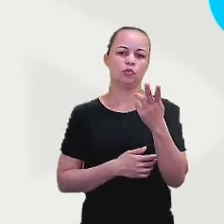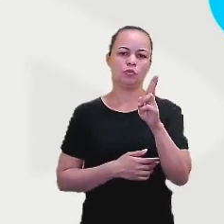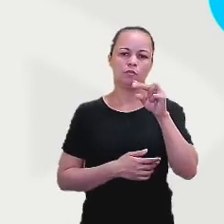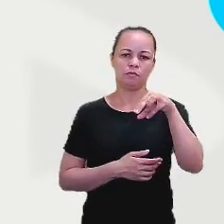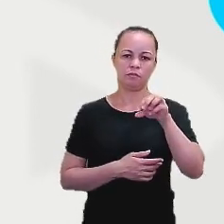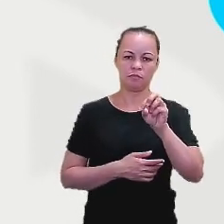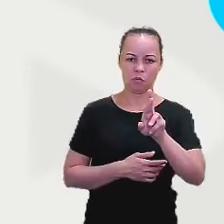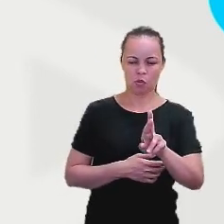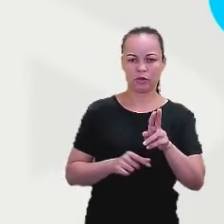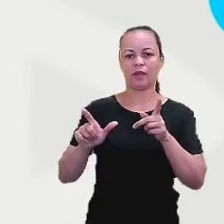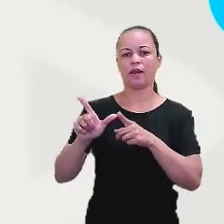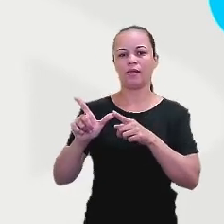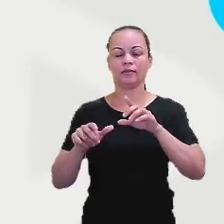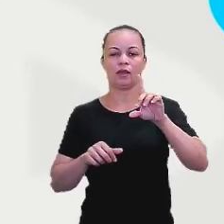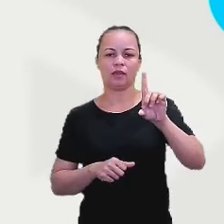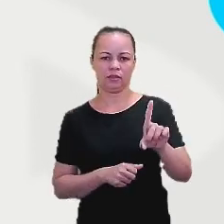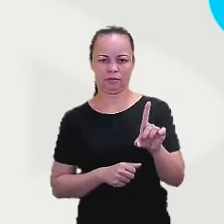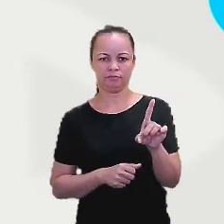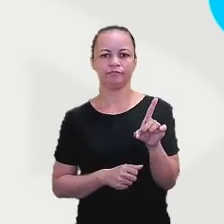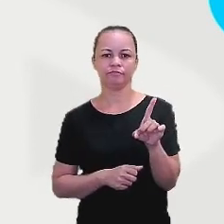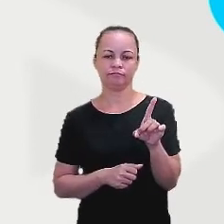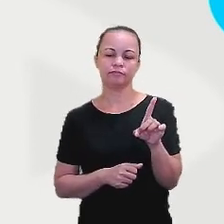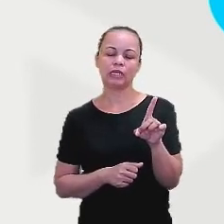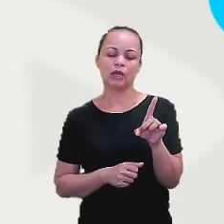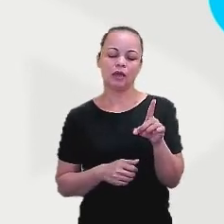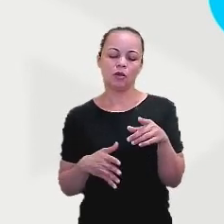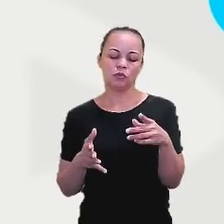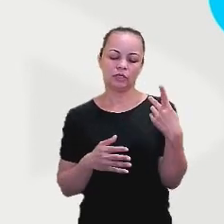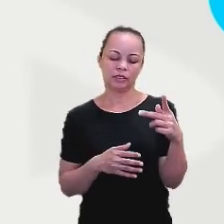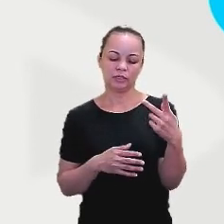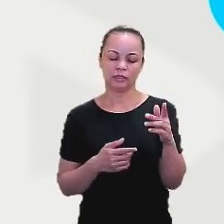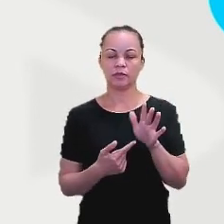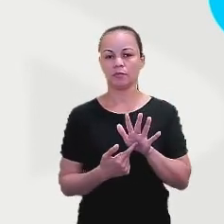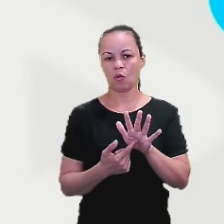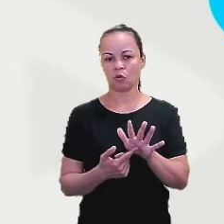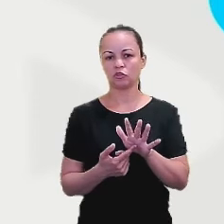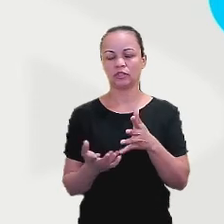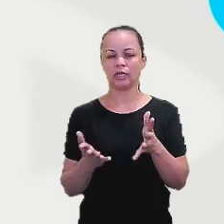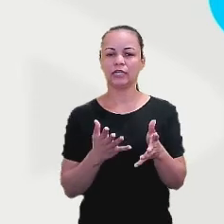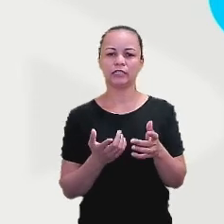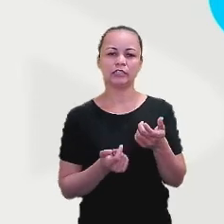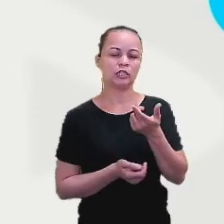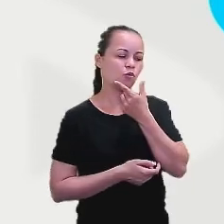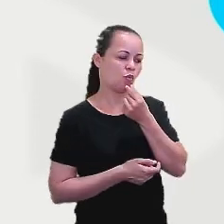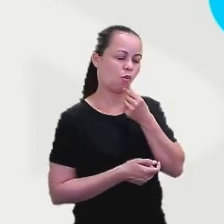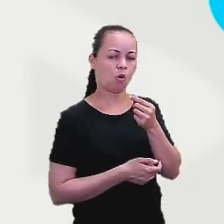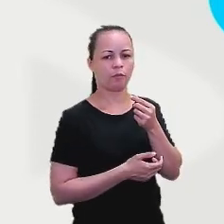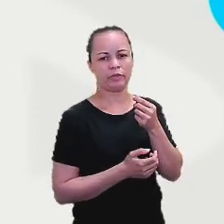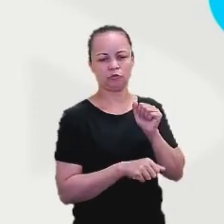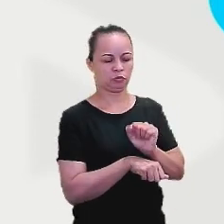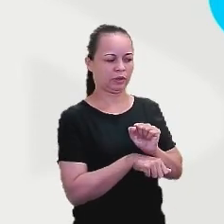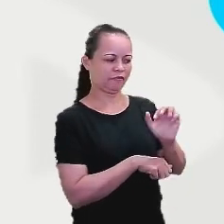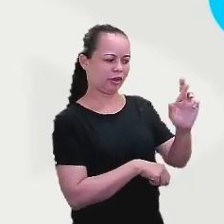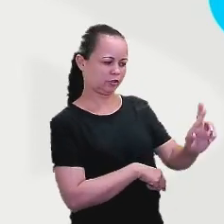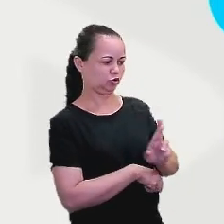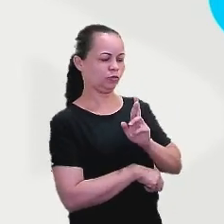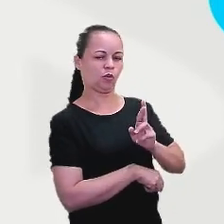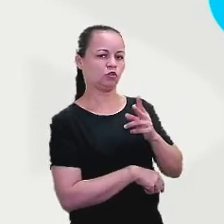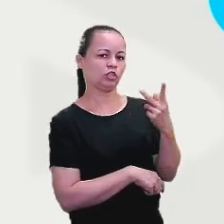D, onde, no caso ali, o Castro ele não esperava essa resposta. Foi uma resposta inusitada,